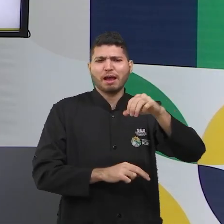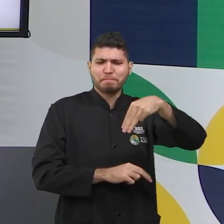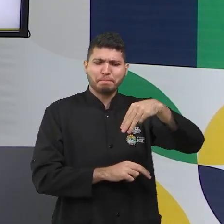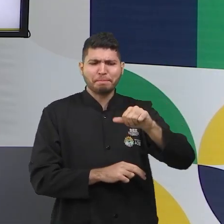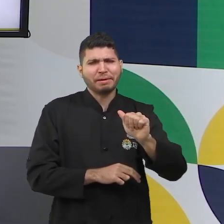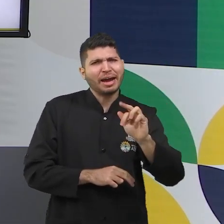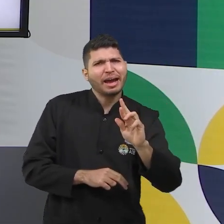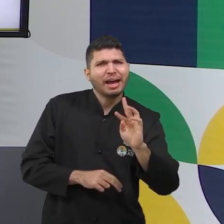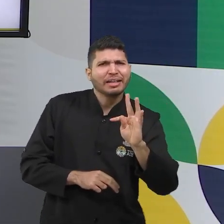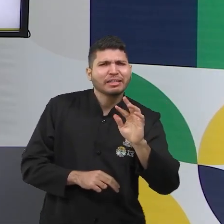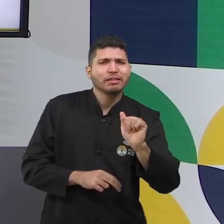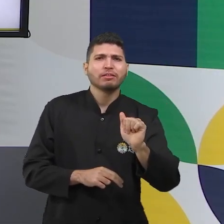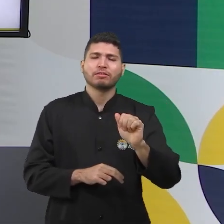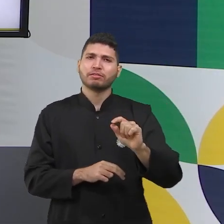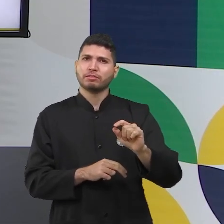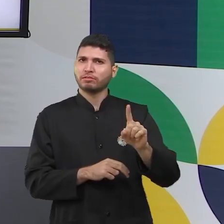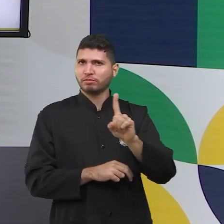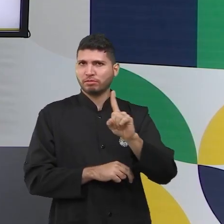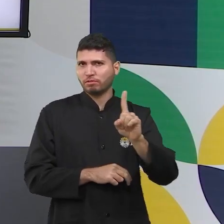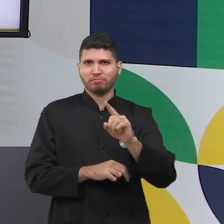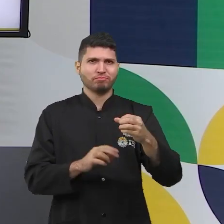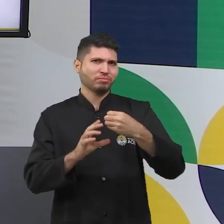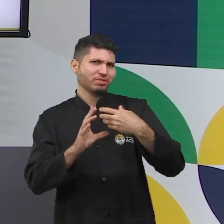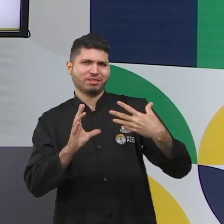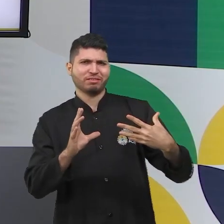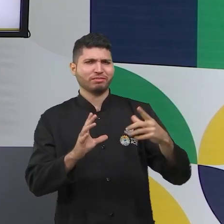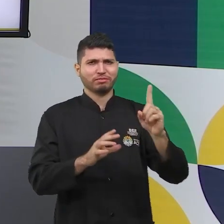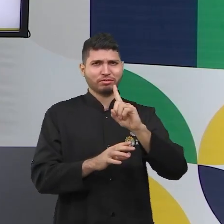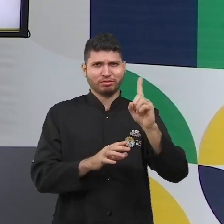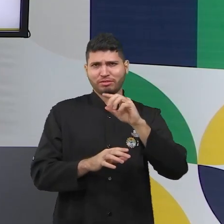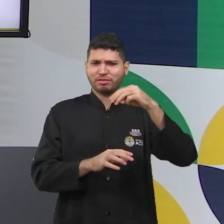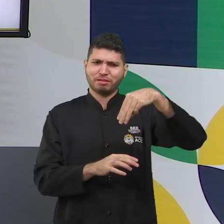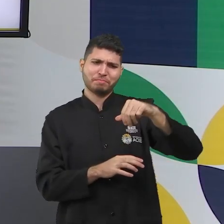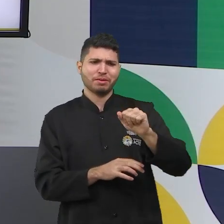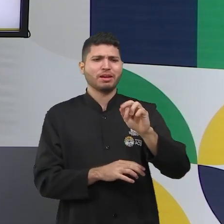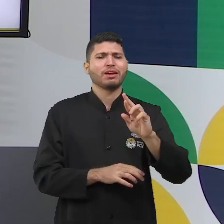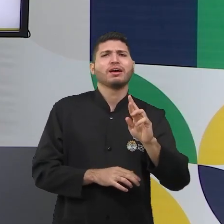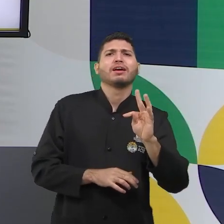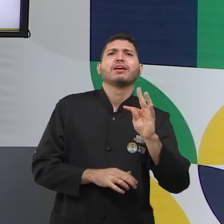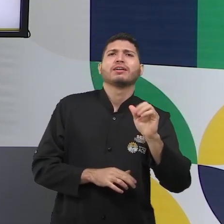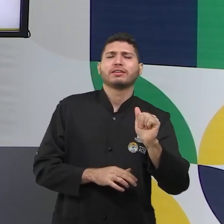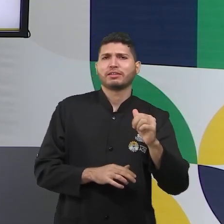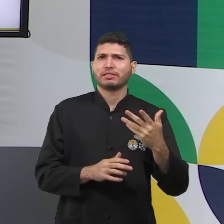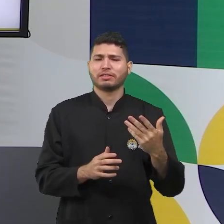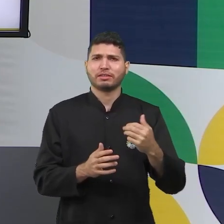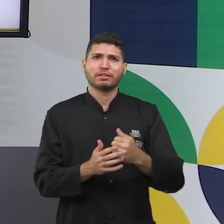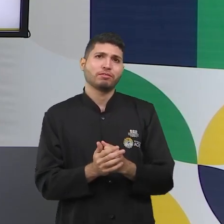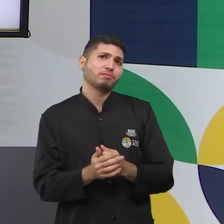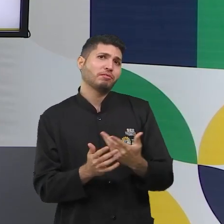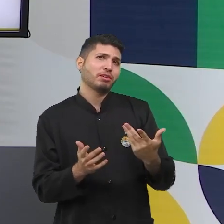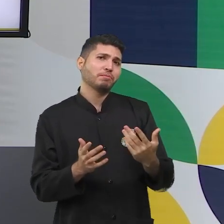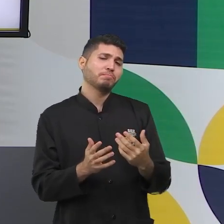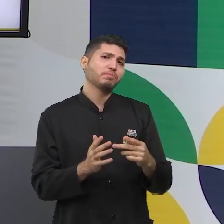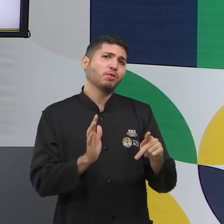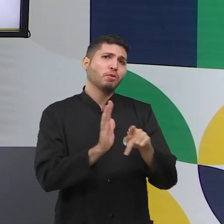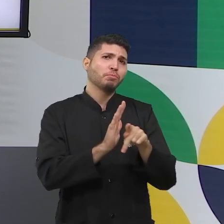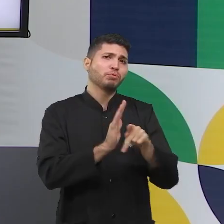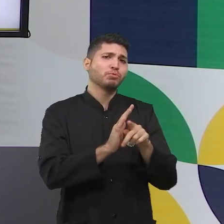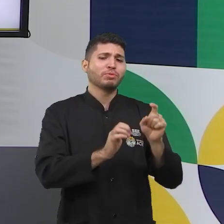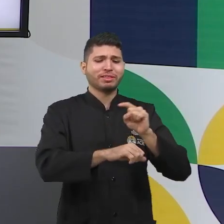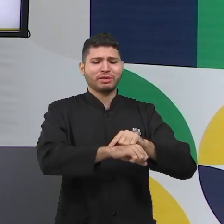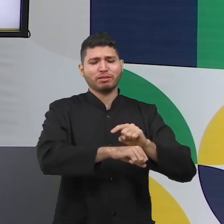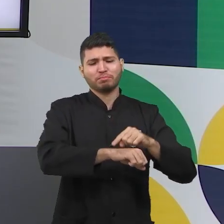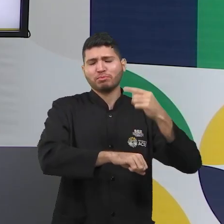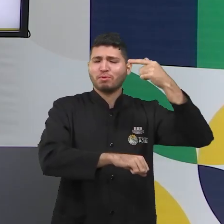negócio desse? Não, ele não dá nenhuma característica para Marta. Por quê? Porque ele expressa uma ideia de tempo.